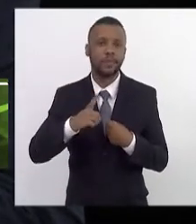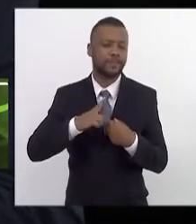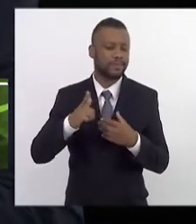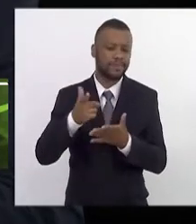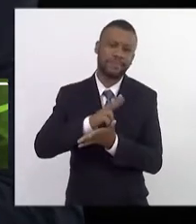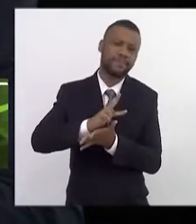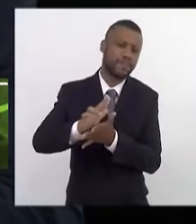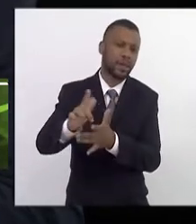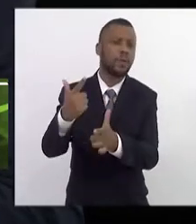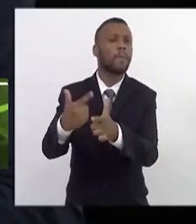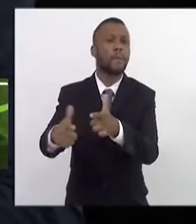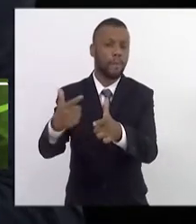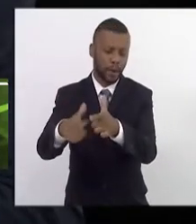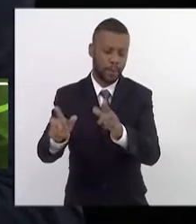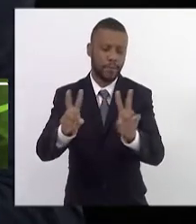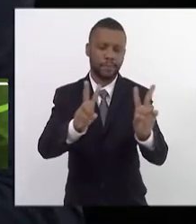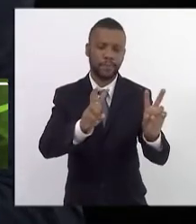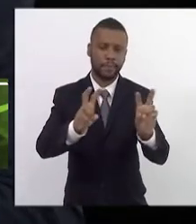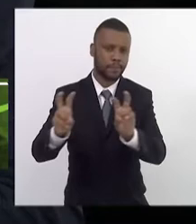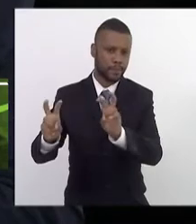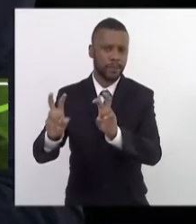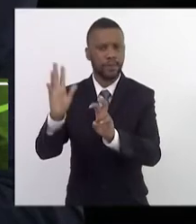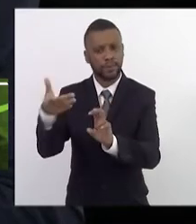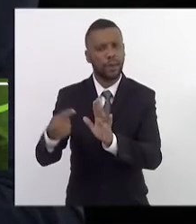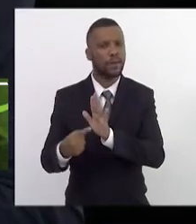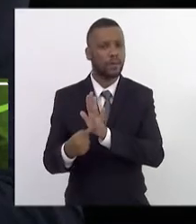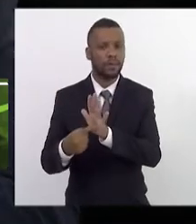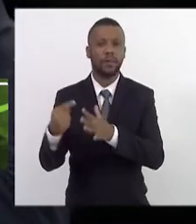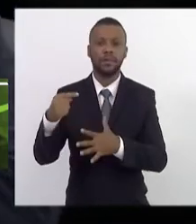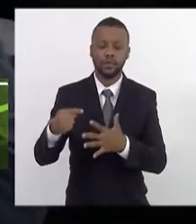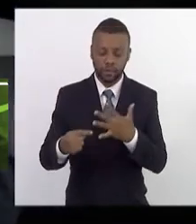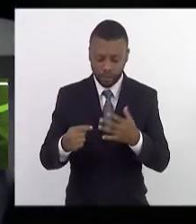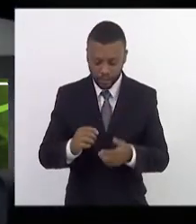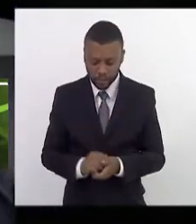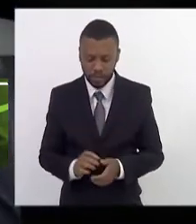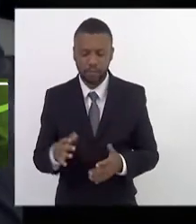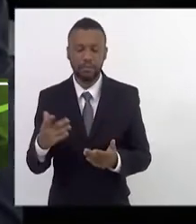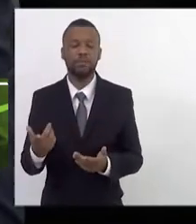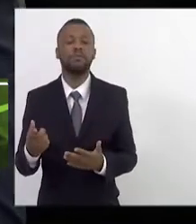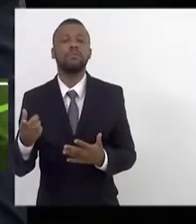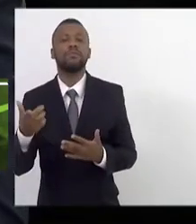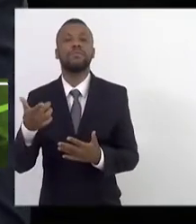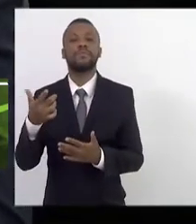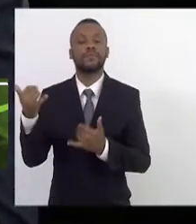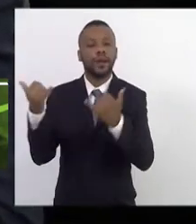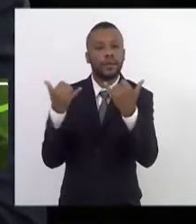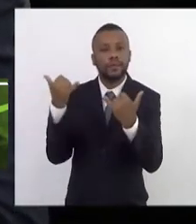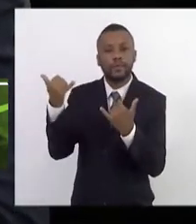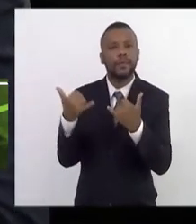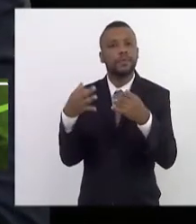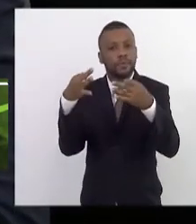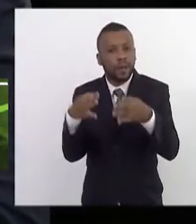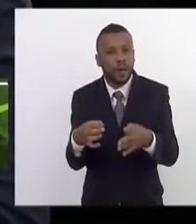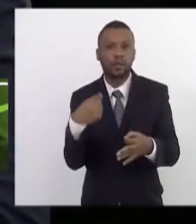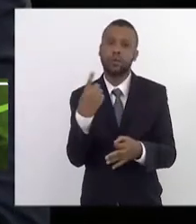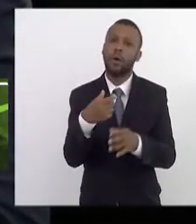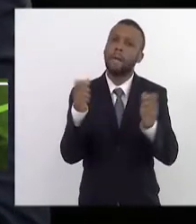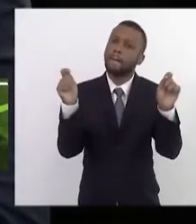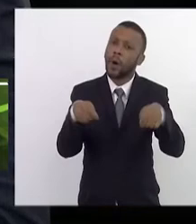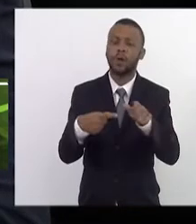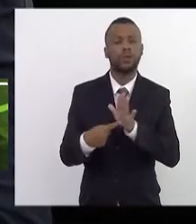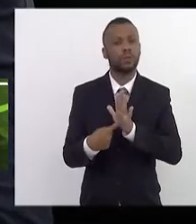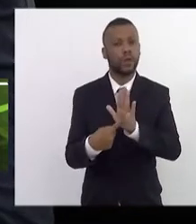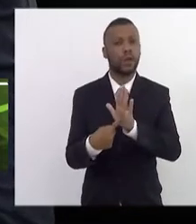série de problemas aqui que eu já apontei. Então, acho que esses são os dados assim, que a gente pode trazer,